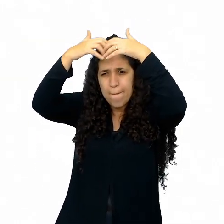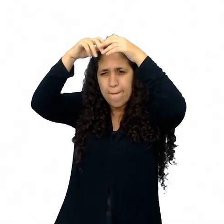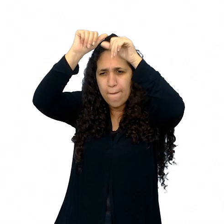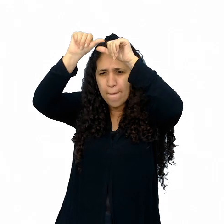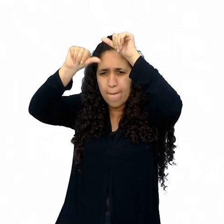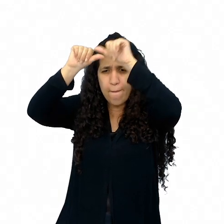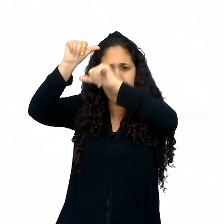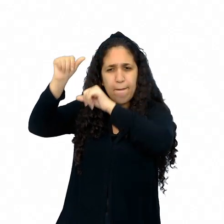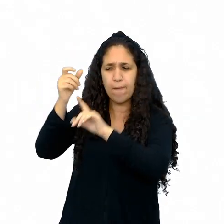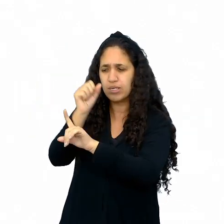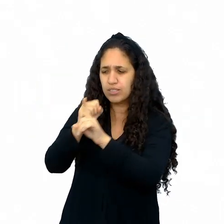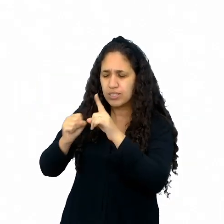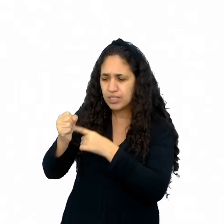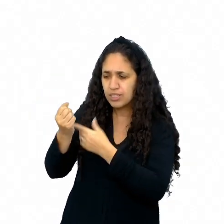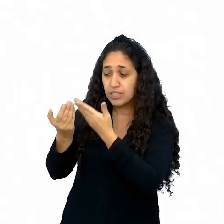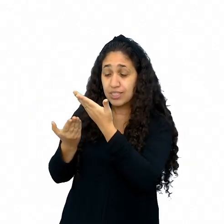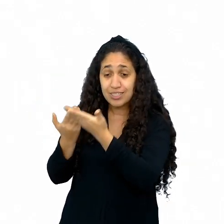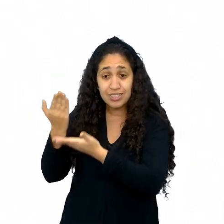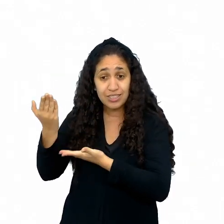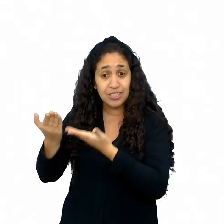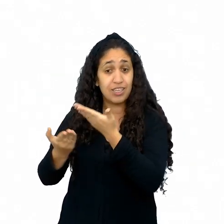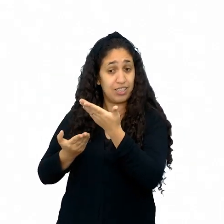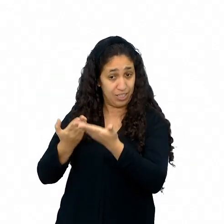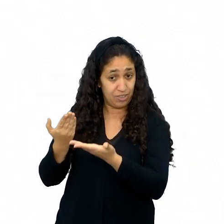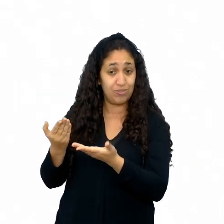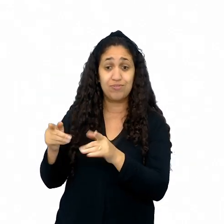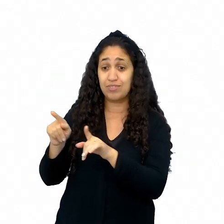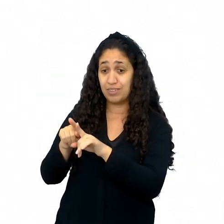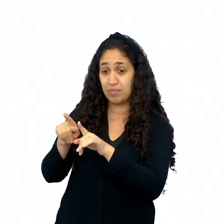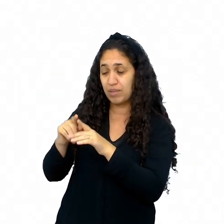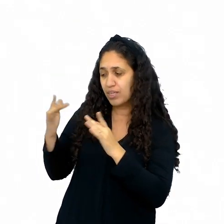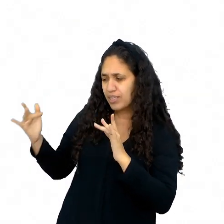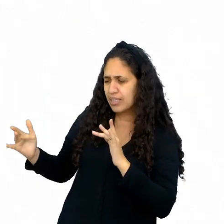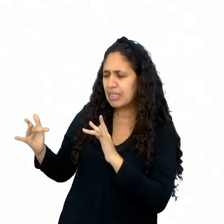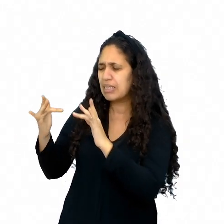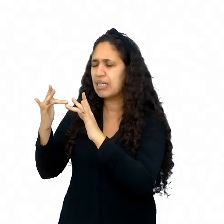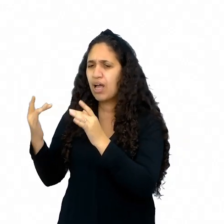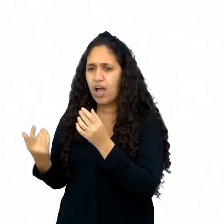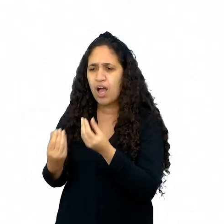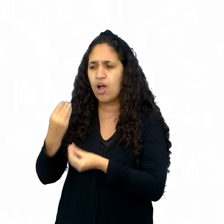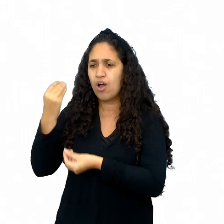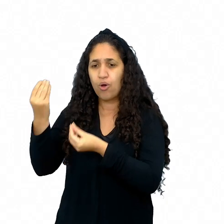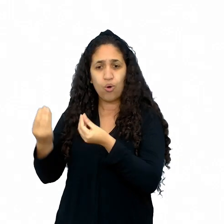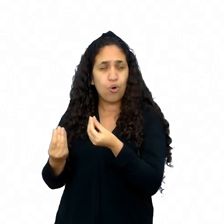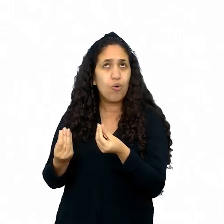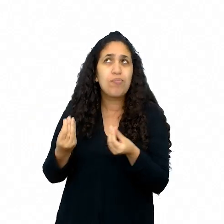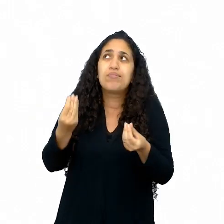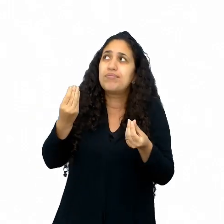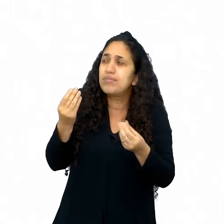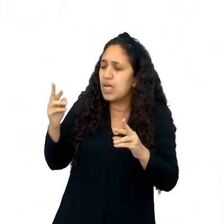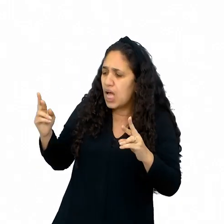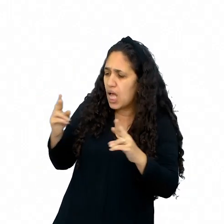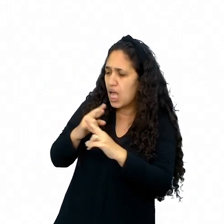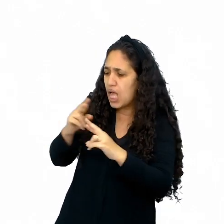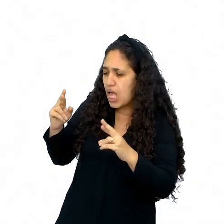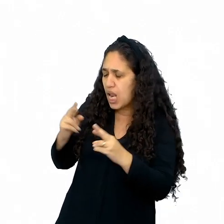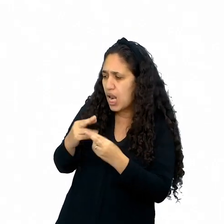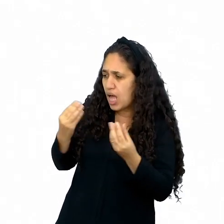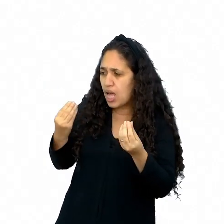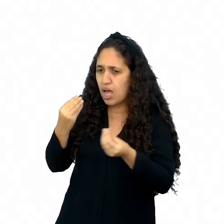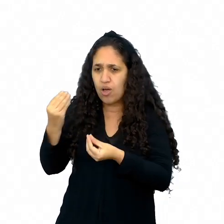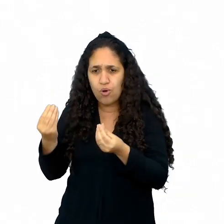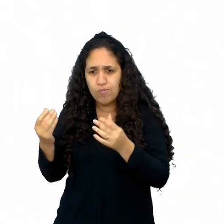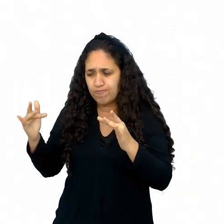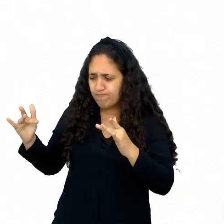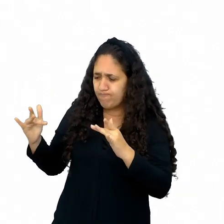estratégias sociointeracionais, elas estão aí ligadas, né, a como o estudante vai estabelecer, como é que ele vai manter e